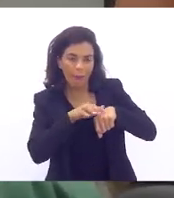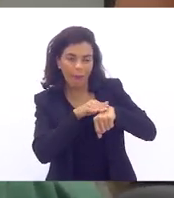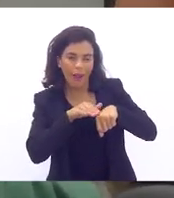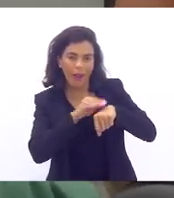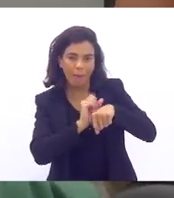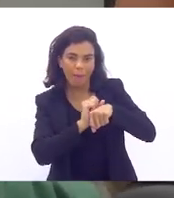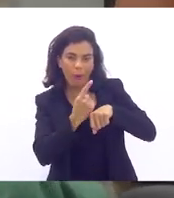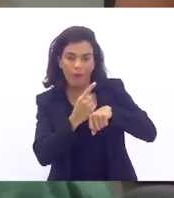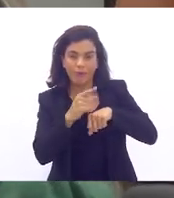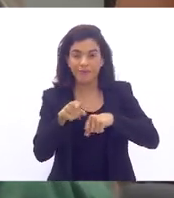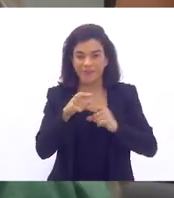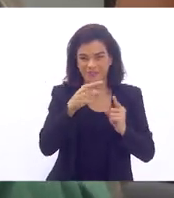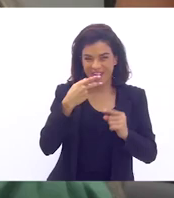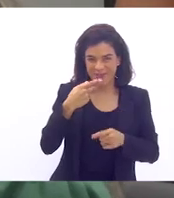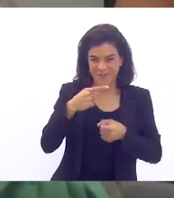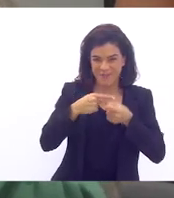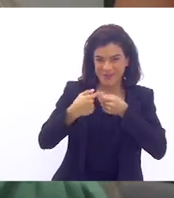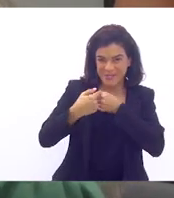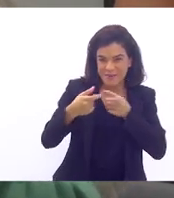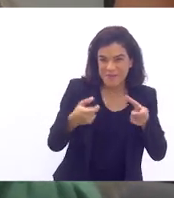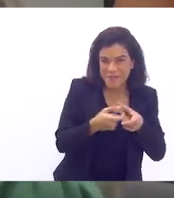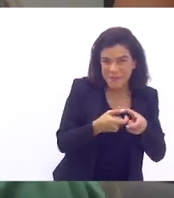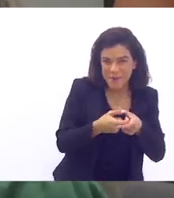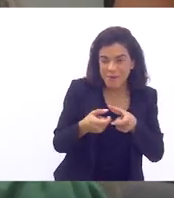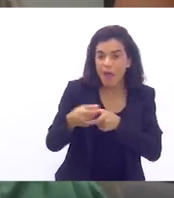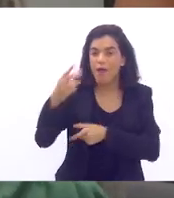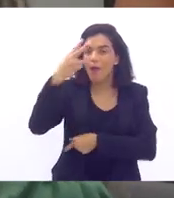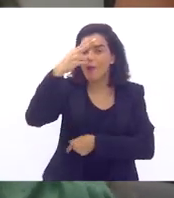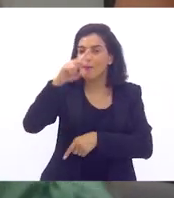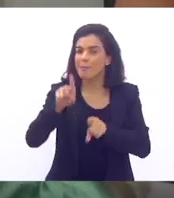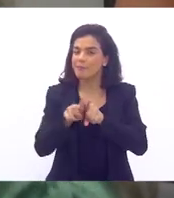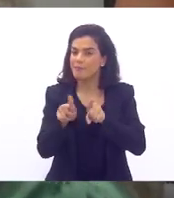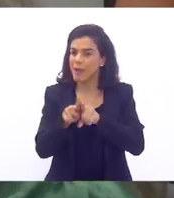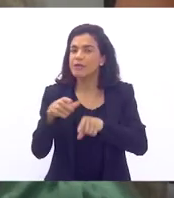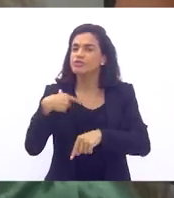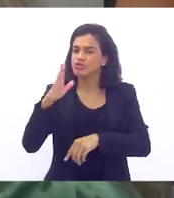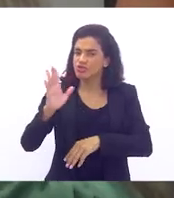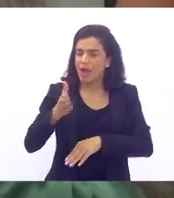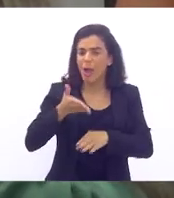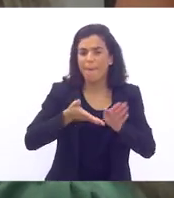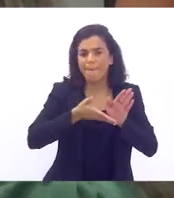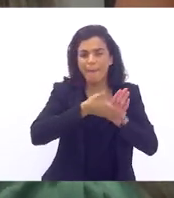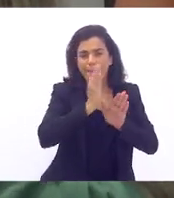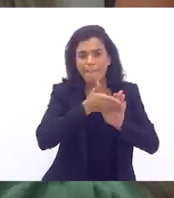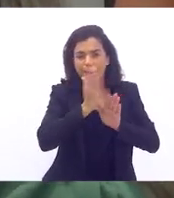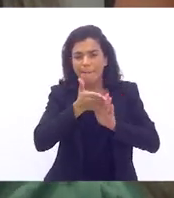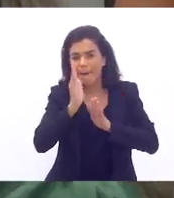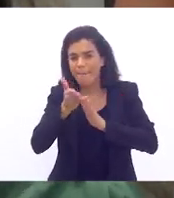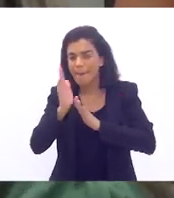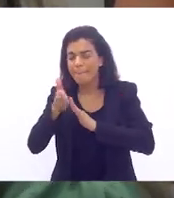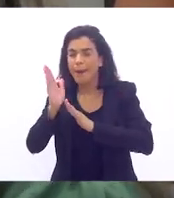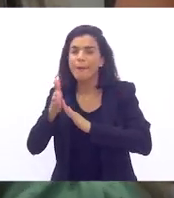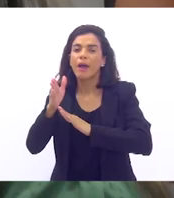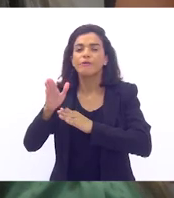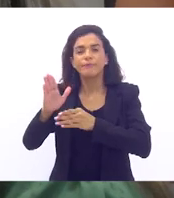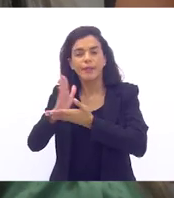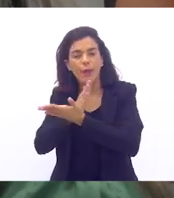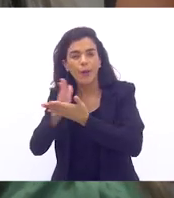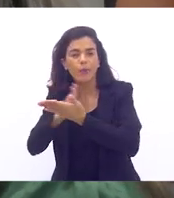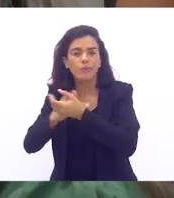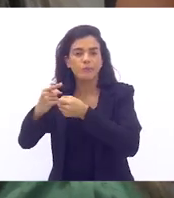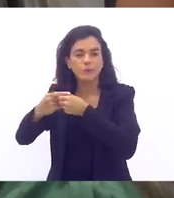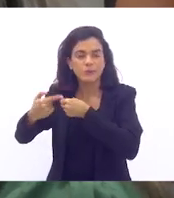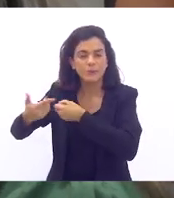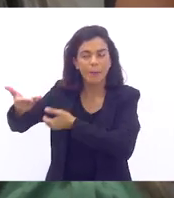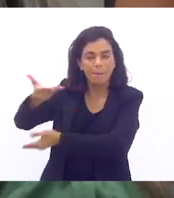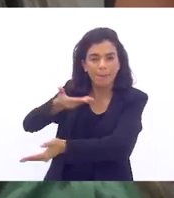falou dos Municípios menores eu até lembrei que a gente tem ido alguns municípios assim fazendo uma troca com